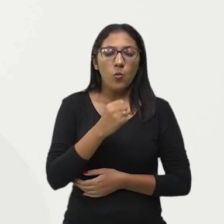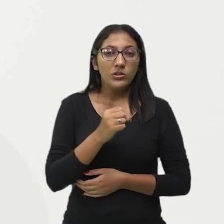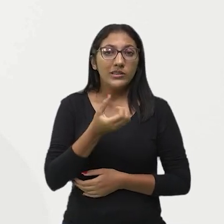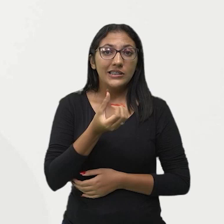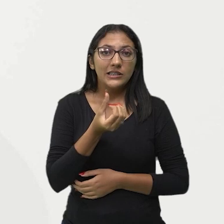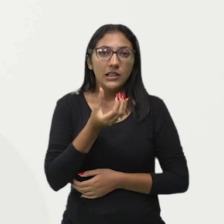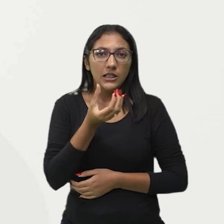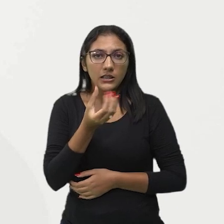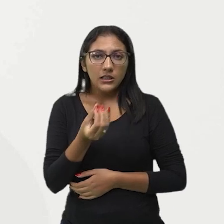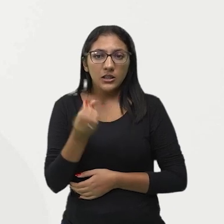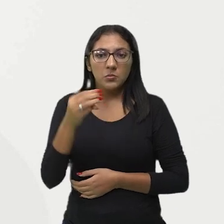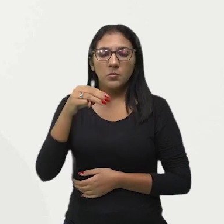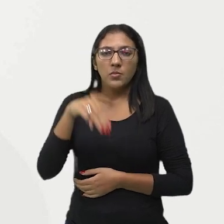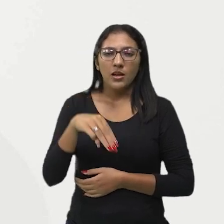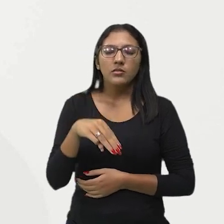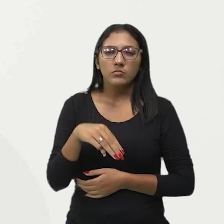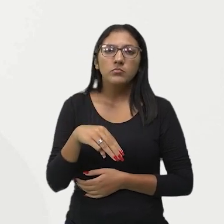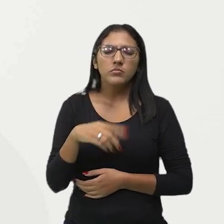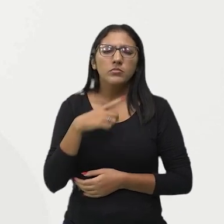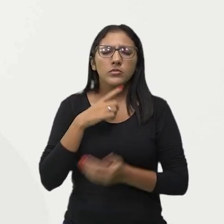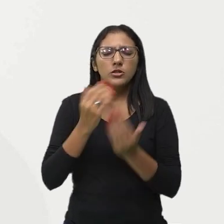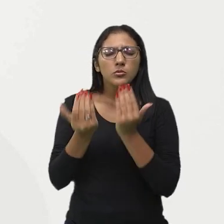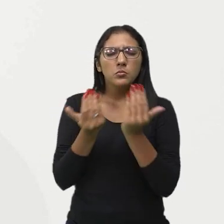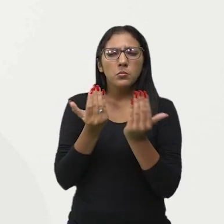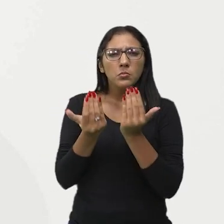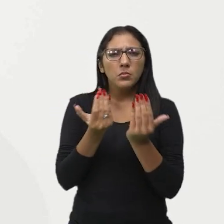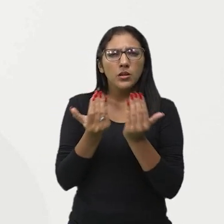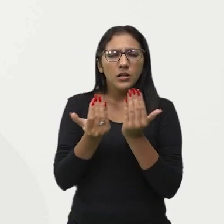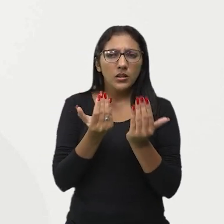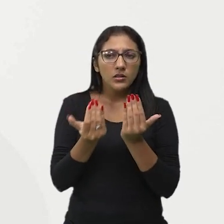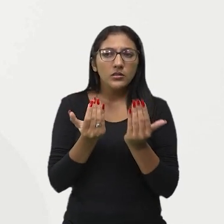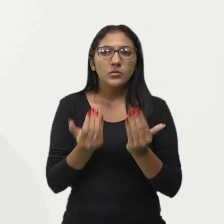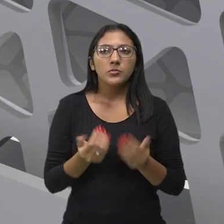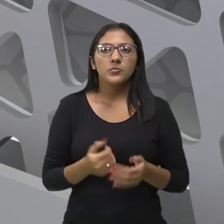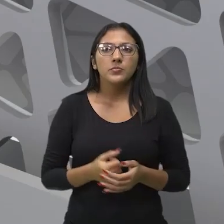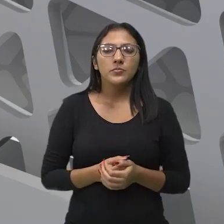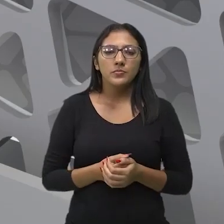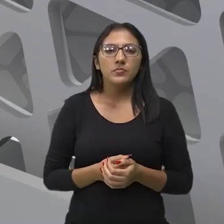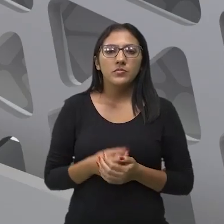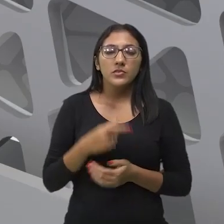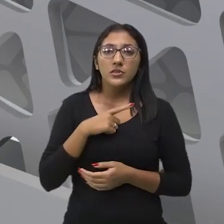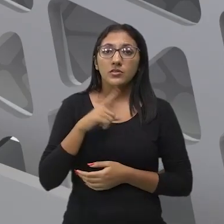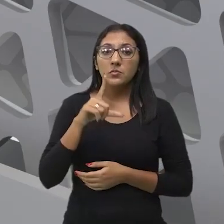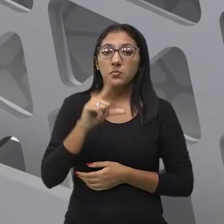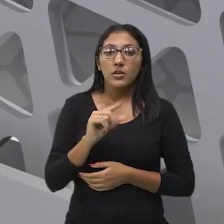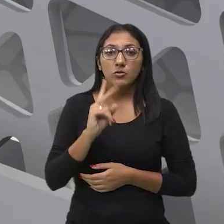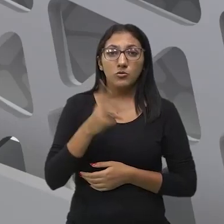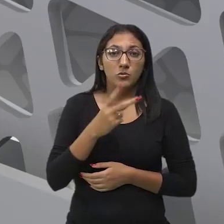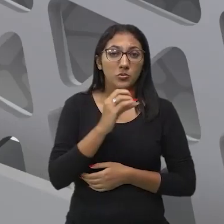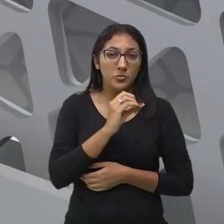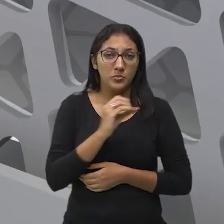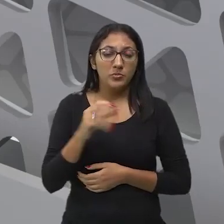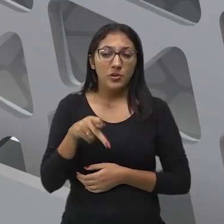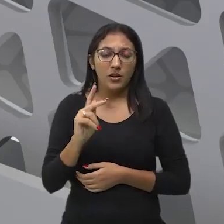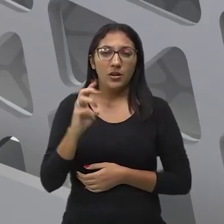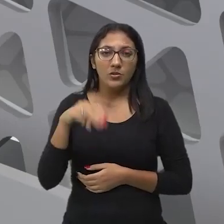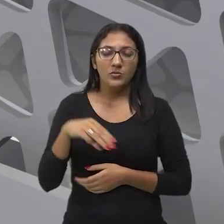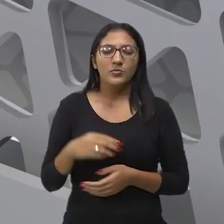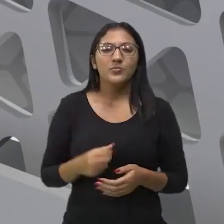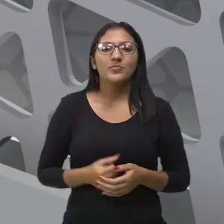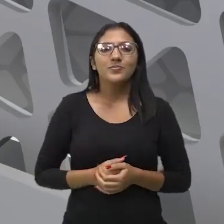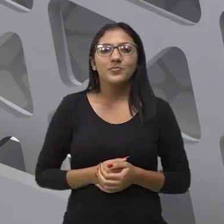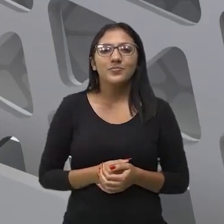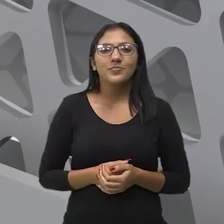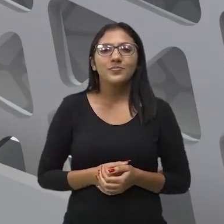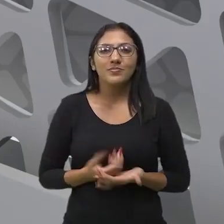1.860 metros, quer dizer então que ele percorreu menos do que 2 quilômetros. Beleza,